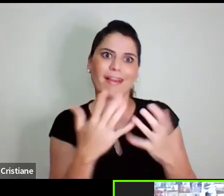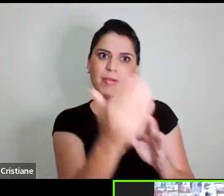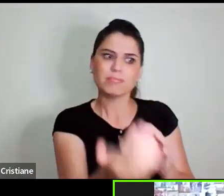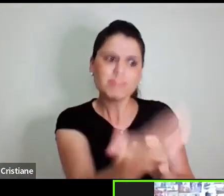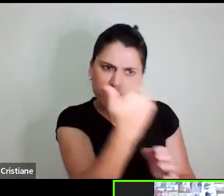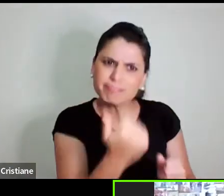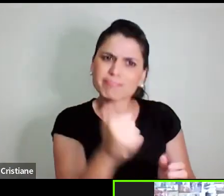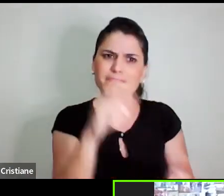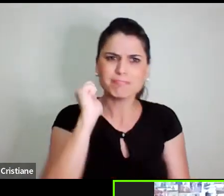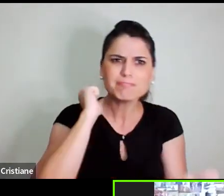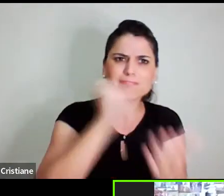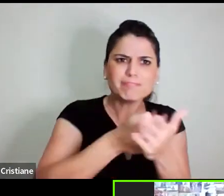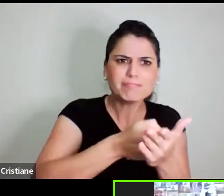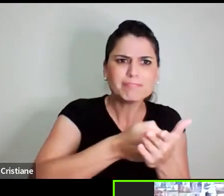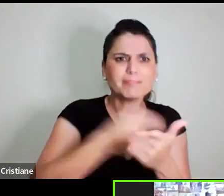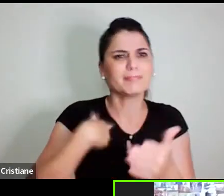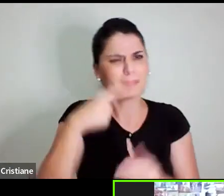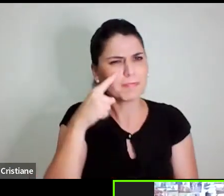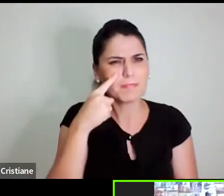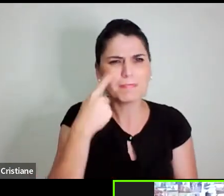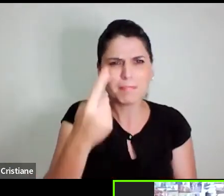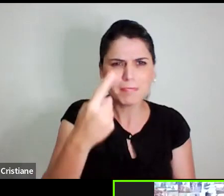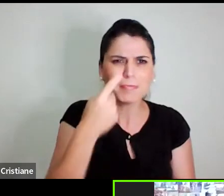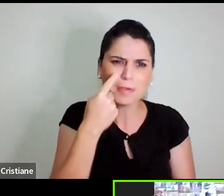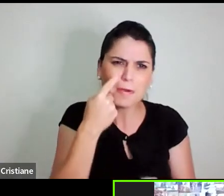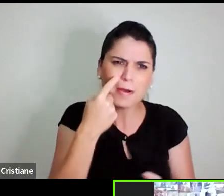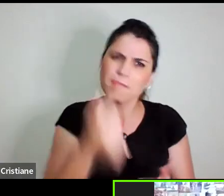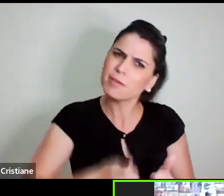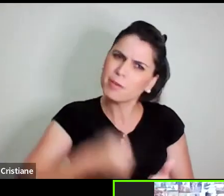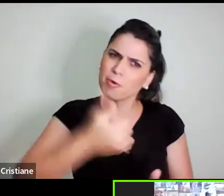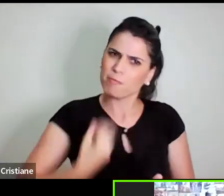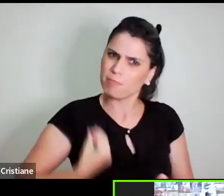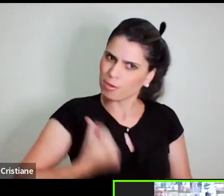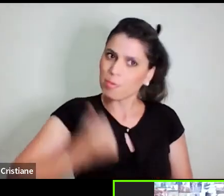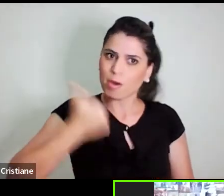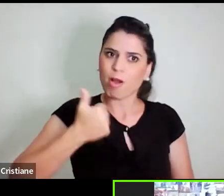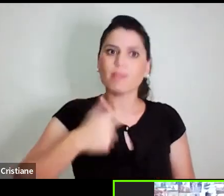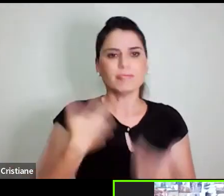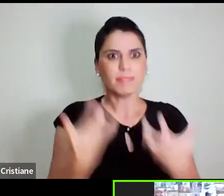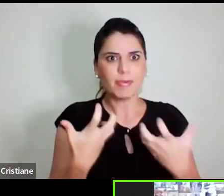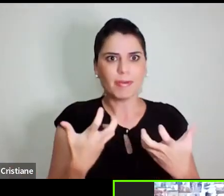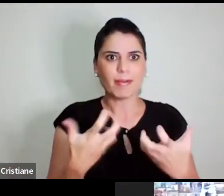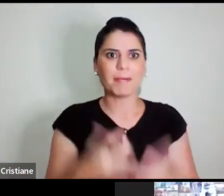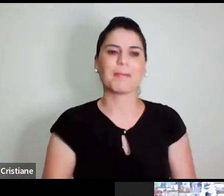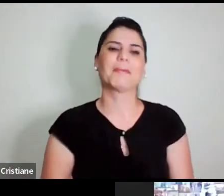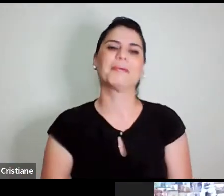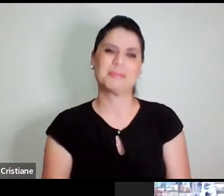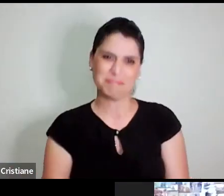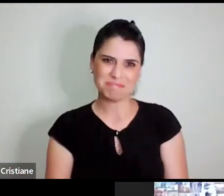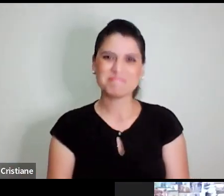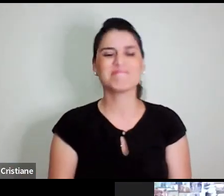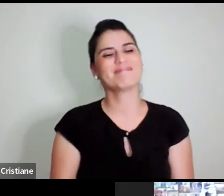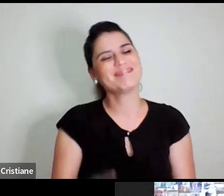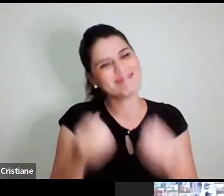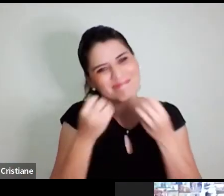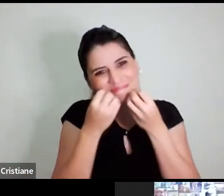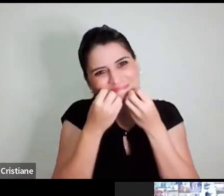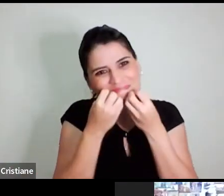ver. Se não acontecer nada, tudo bem, mas eu tentei. Que bom, Foi Nazaré.